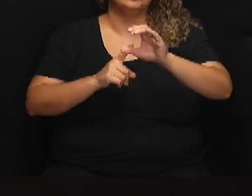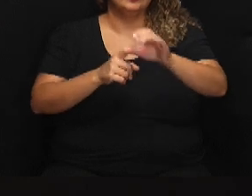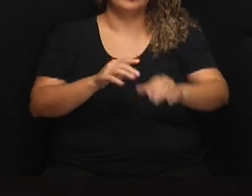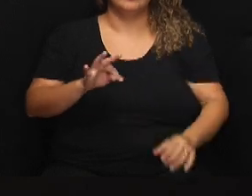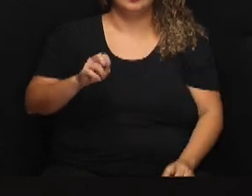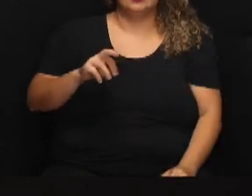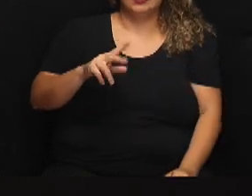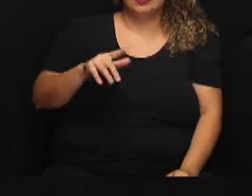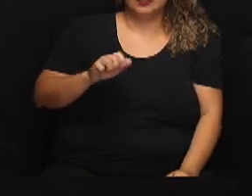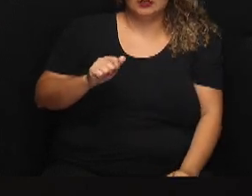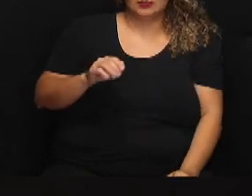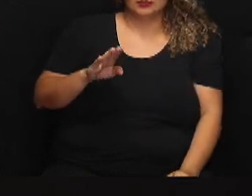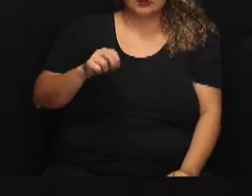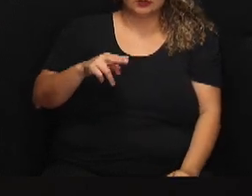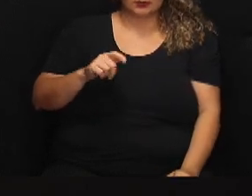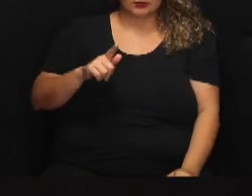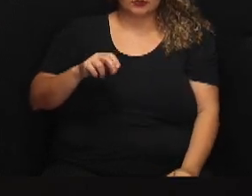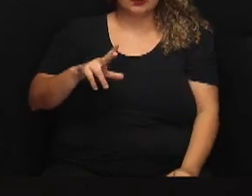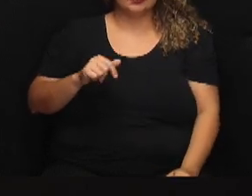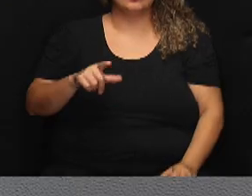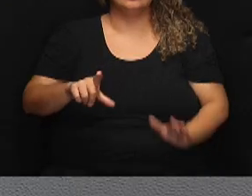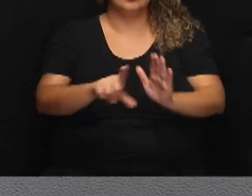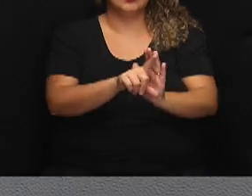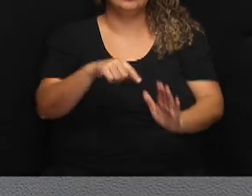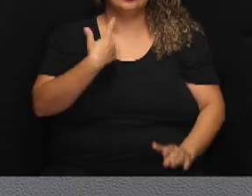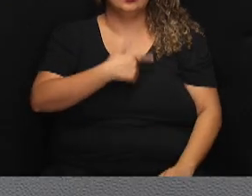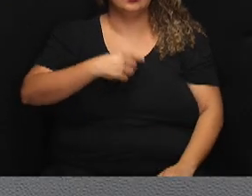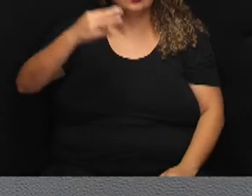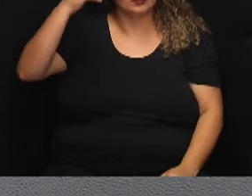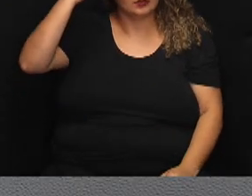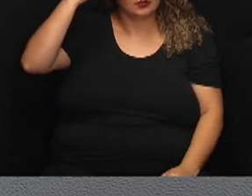festival, né, de uma lei nossa, que é em memória